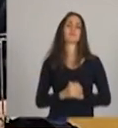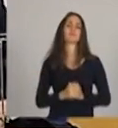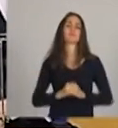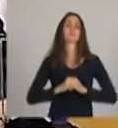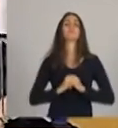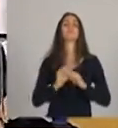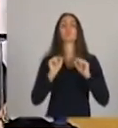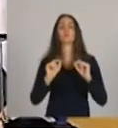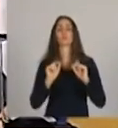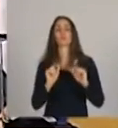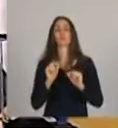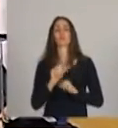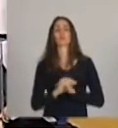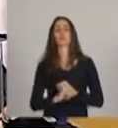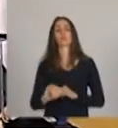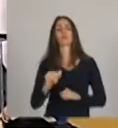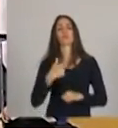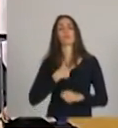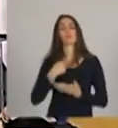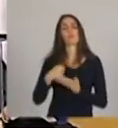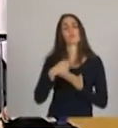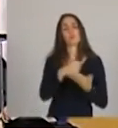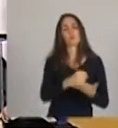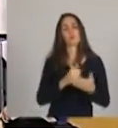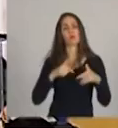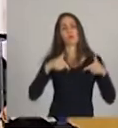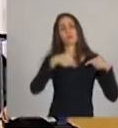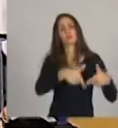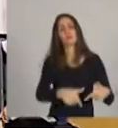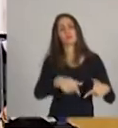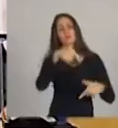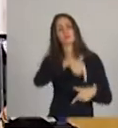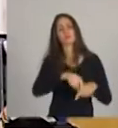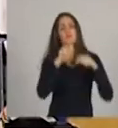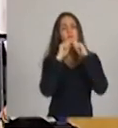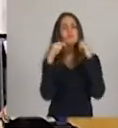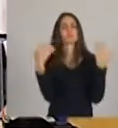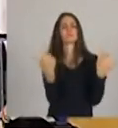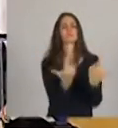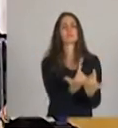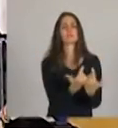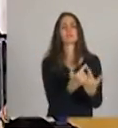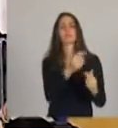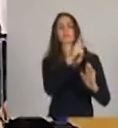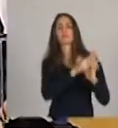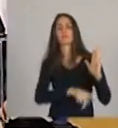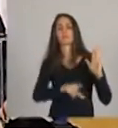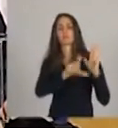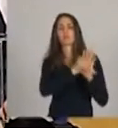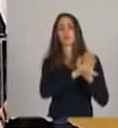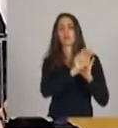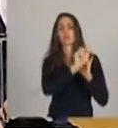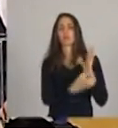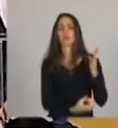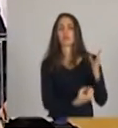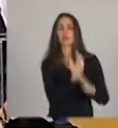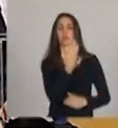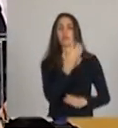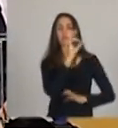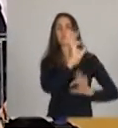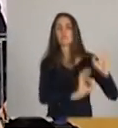quero reafirmar aqui meu apoio à iniciativa desta casa do projeto de lei que institui o plano